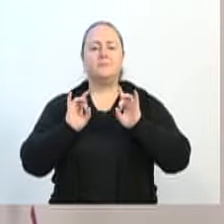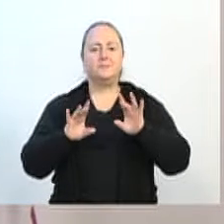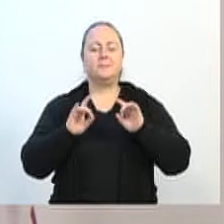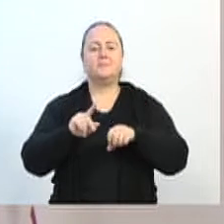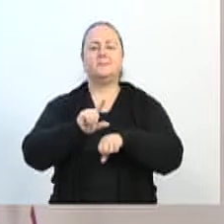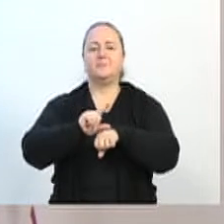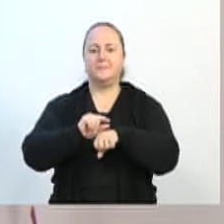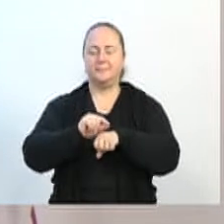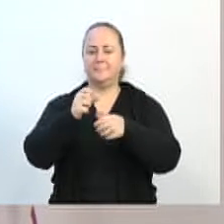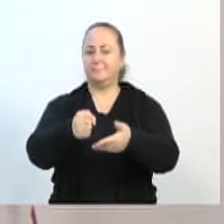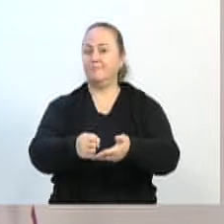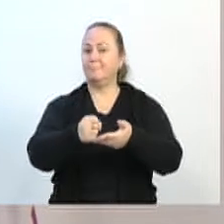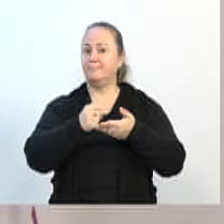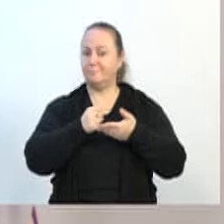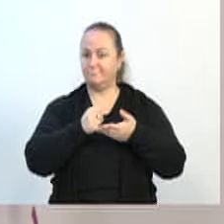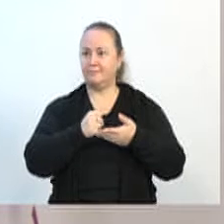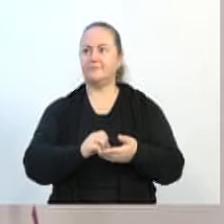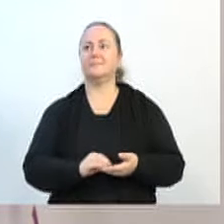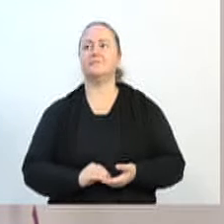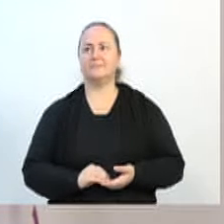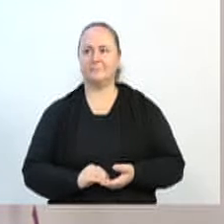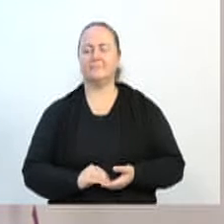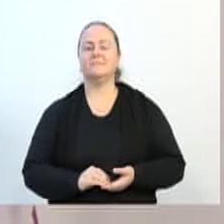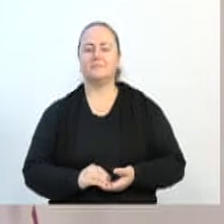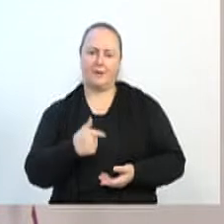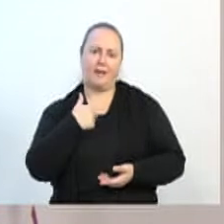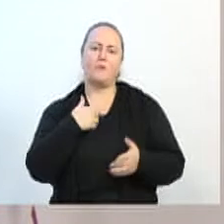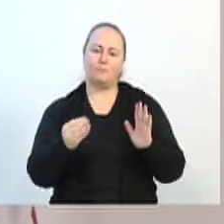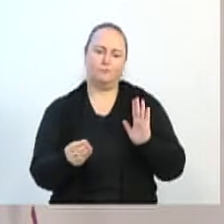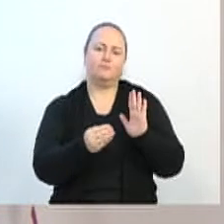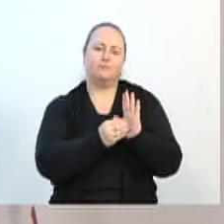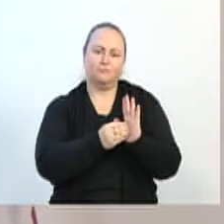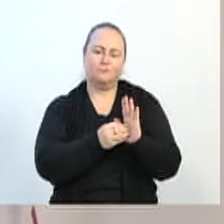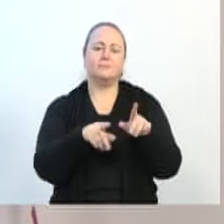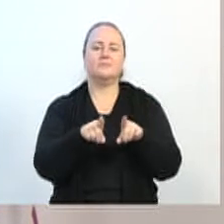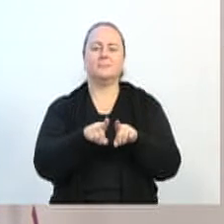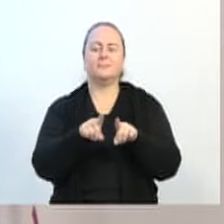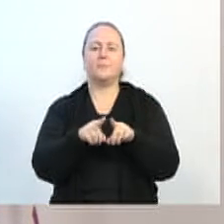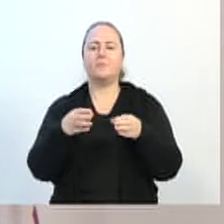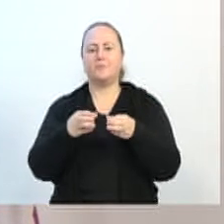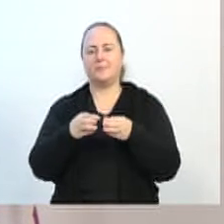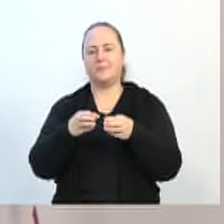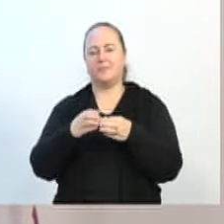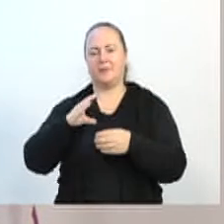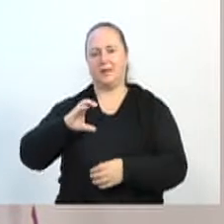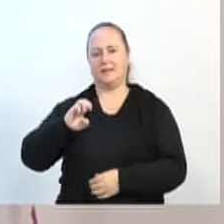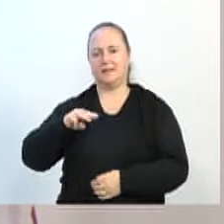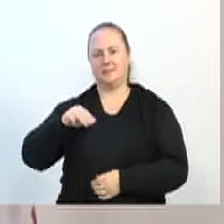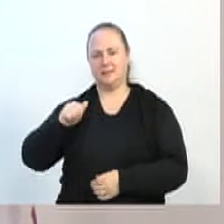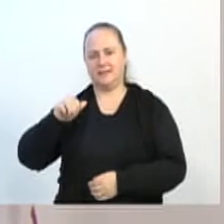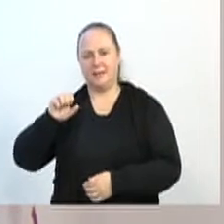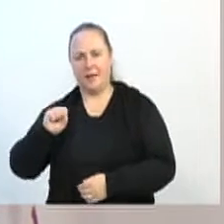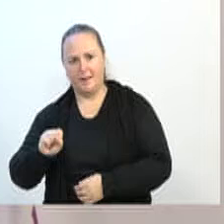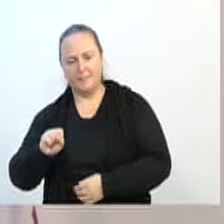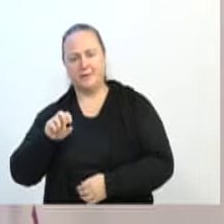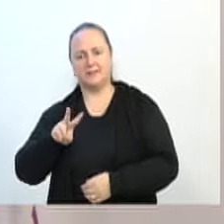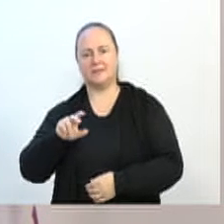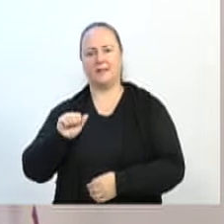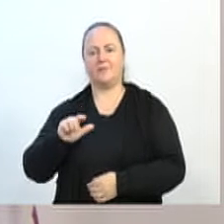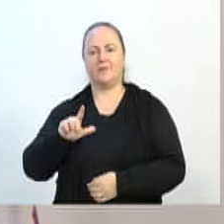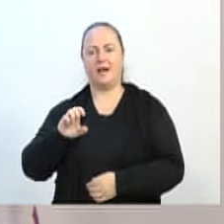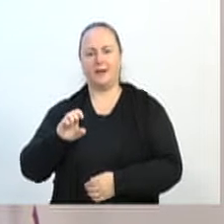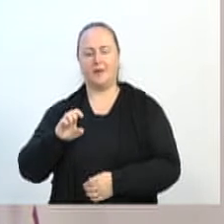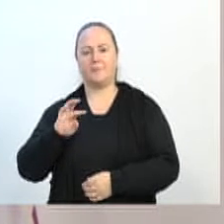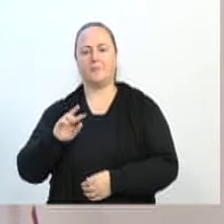pelo apoio a essa minha indicação, à equipe da SEMAS, Vale dos Pets, e à direção e professores